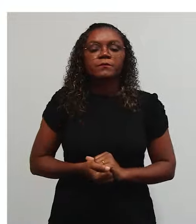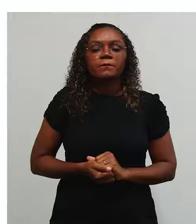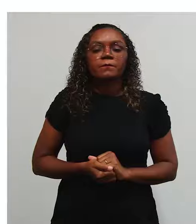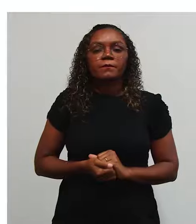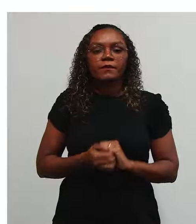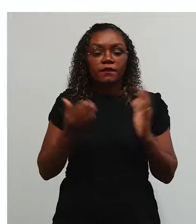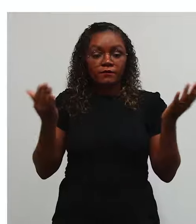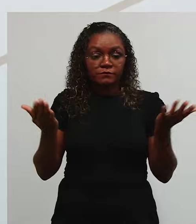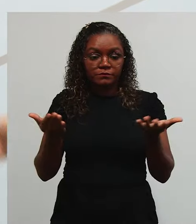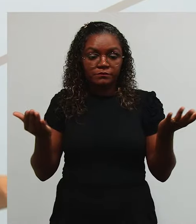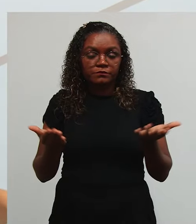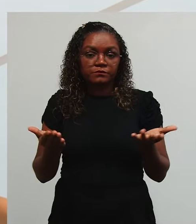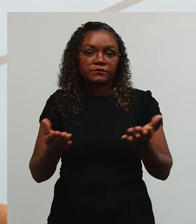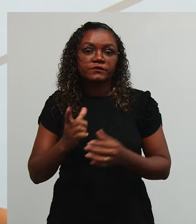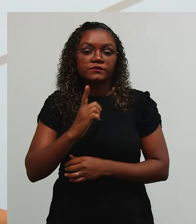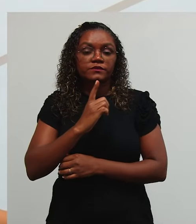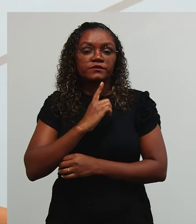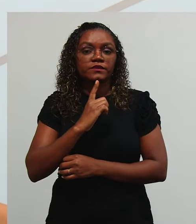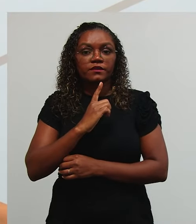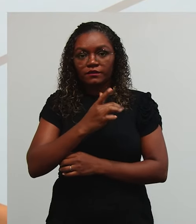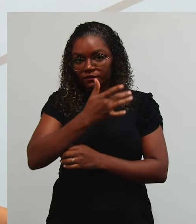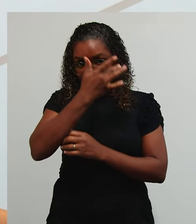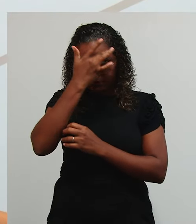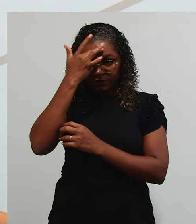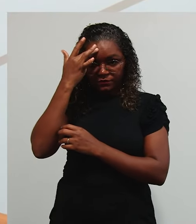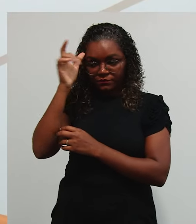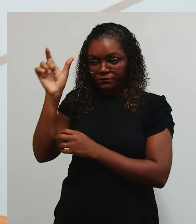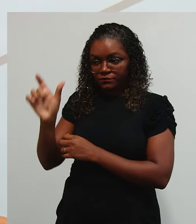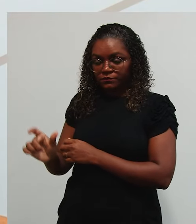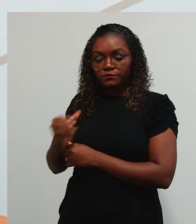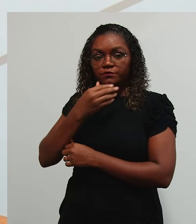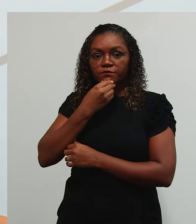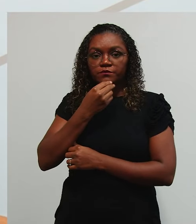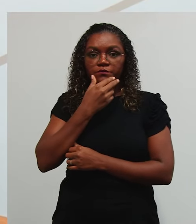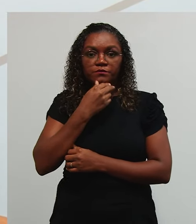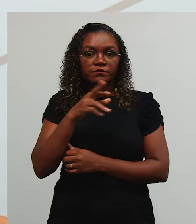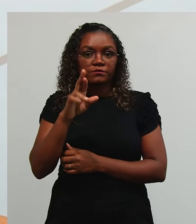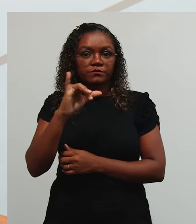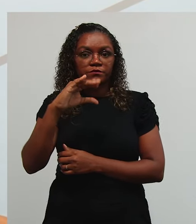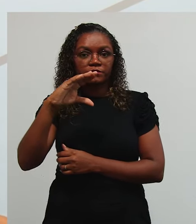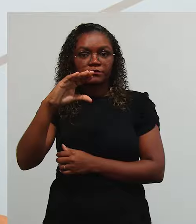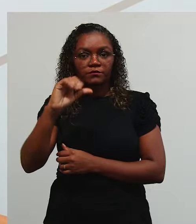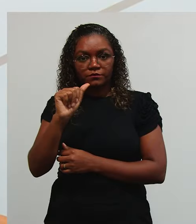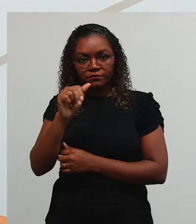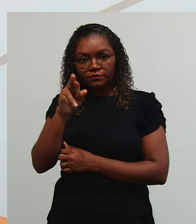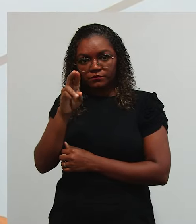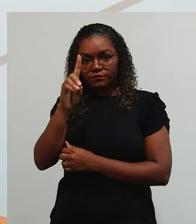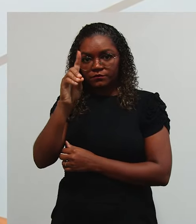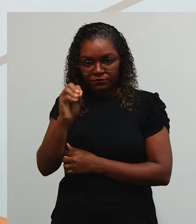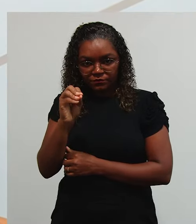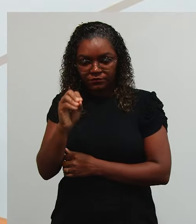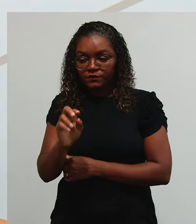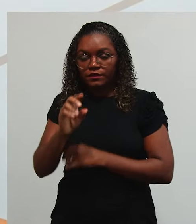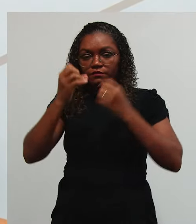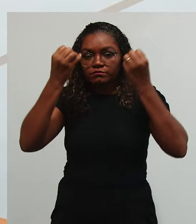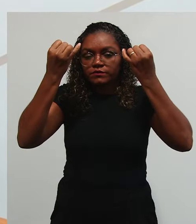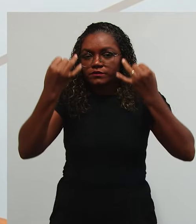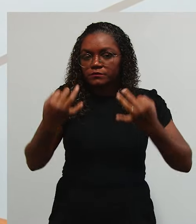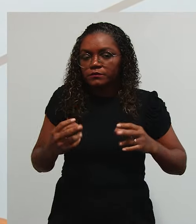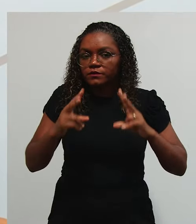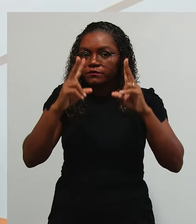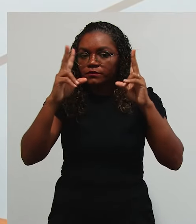pessoal nesse sentido eh tem um doutrinador chamado Ricardo Lobo Torres que ele até mencionava uma relação